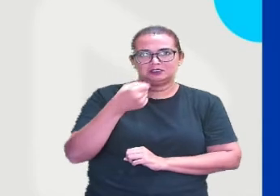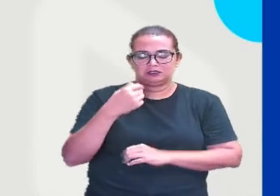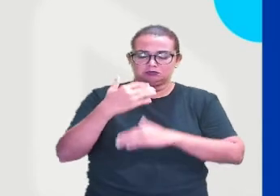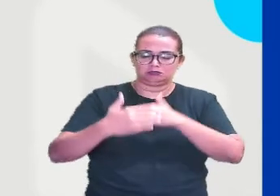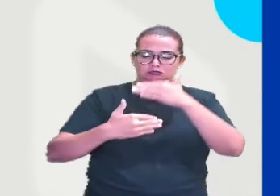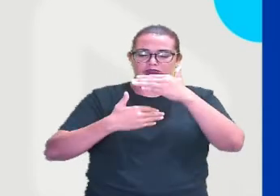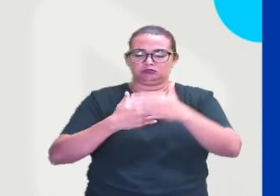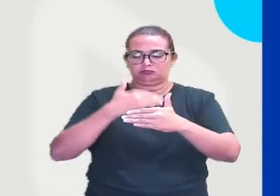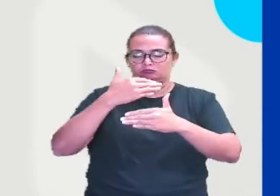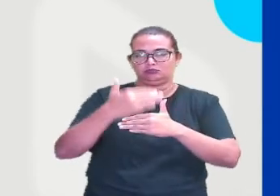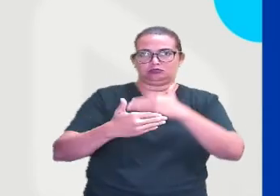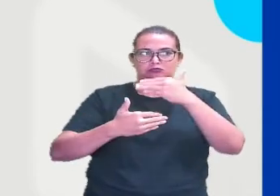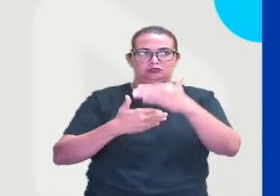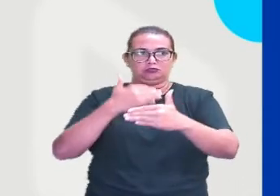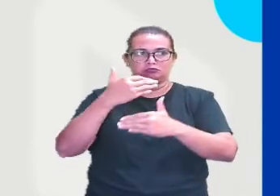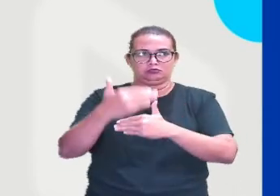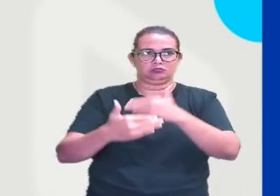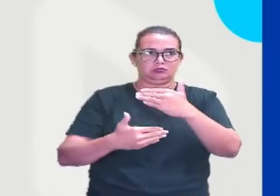por diante.